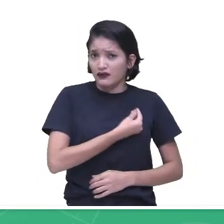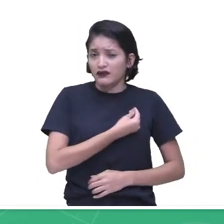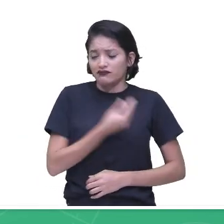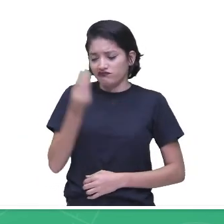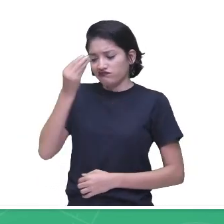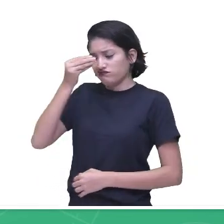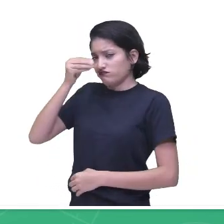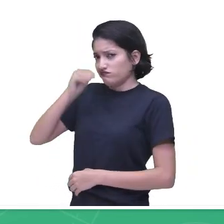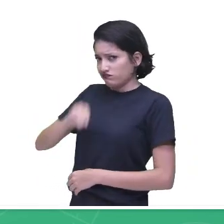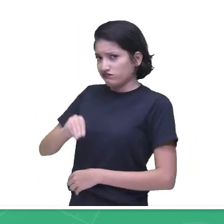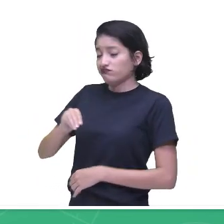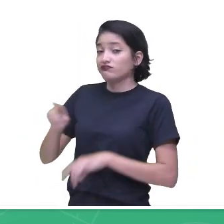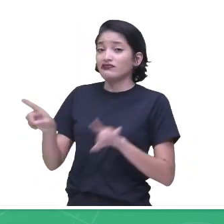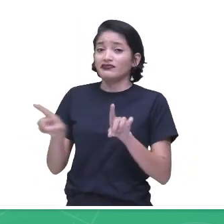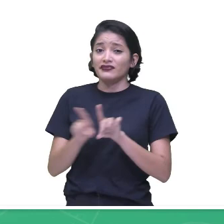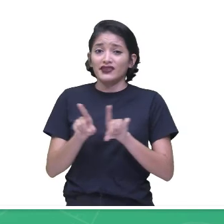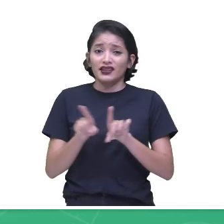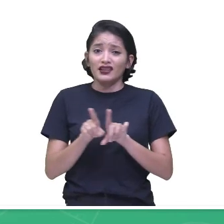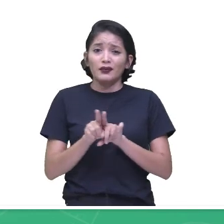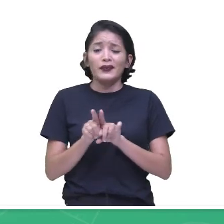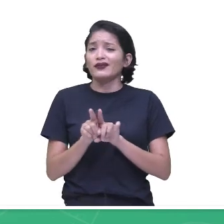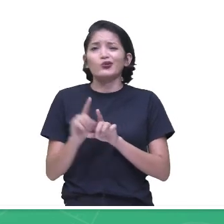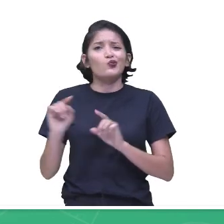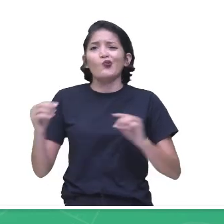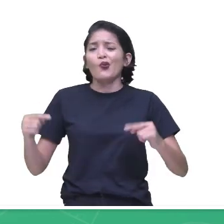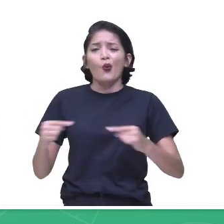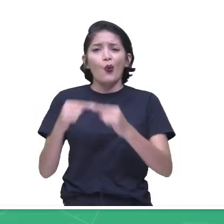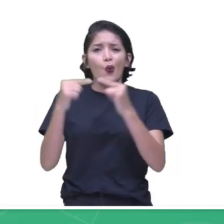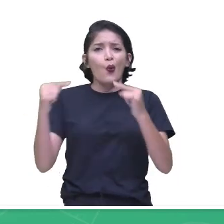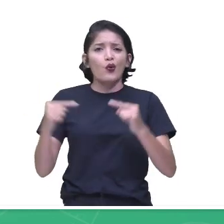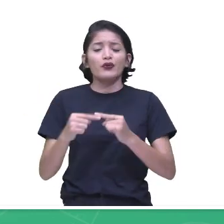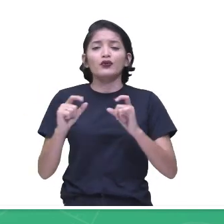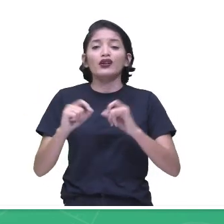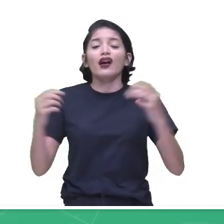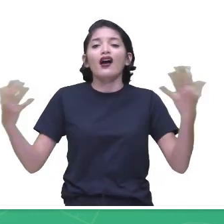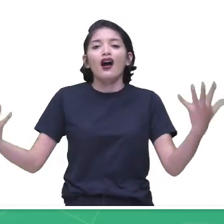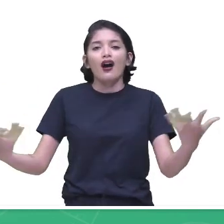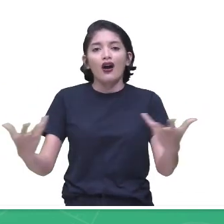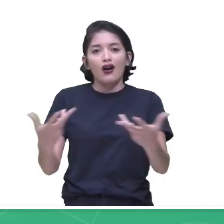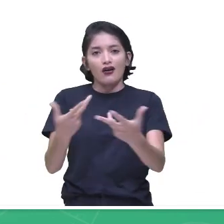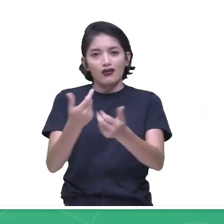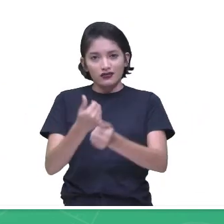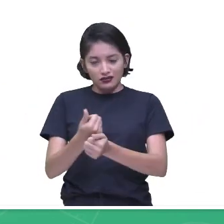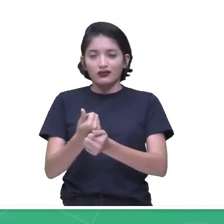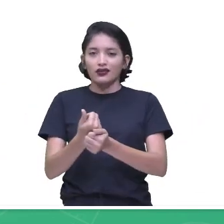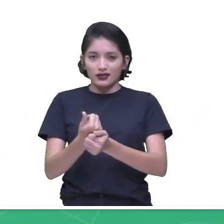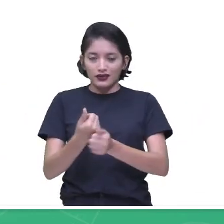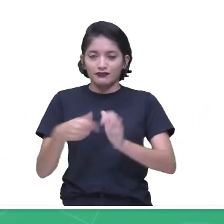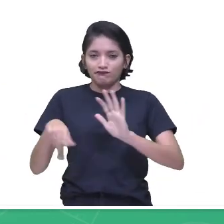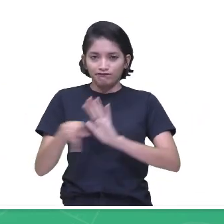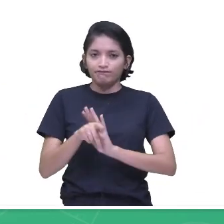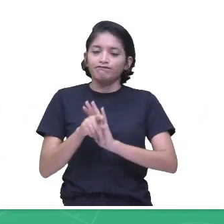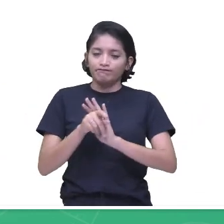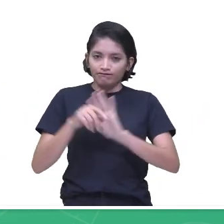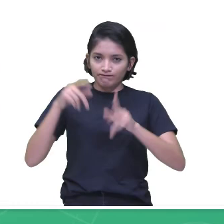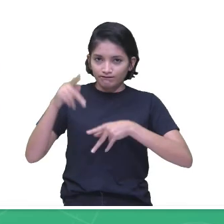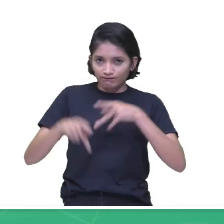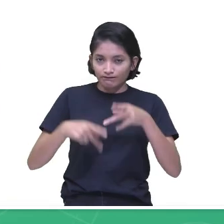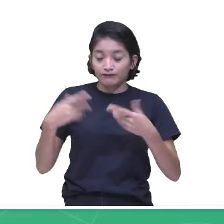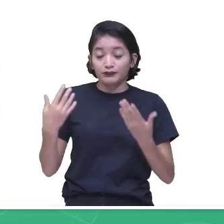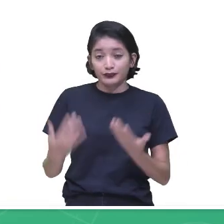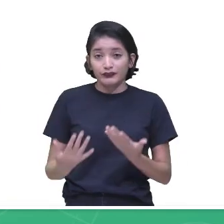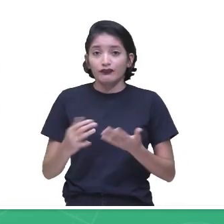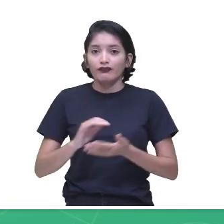desprezíveis e incompatíveis com as qualidades morais. Tampouco devem